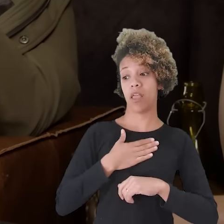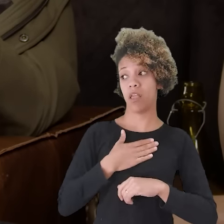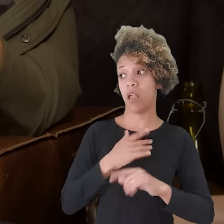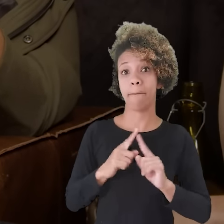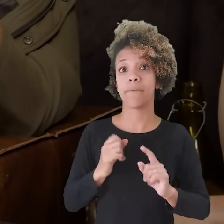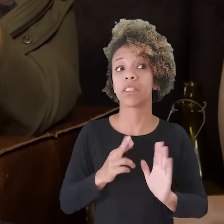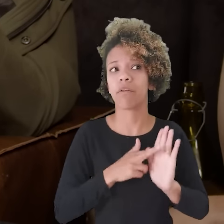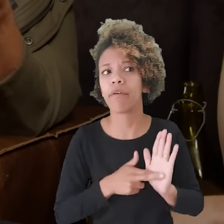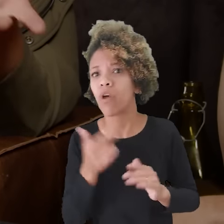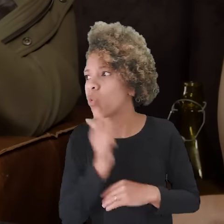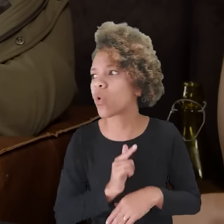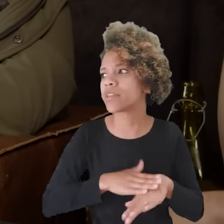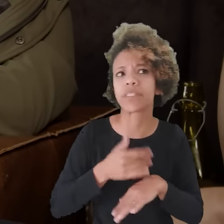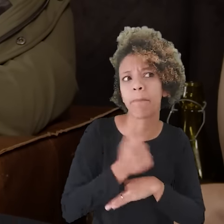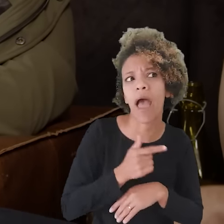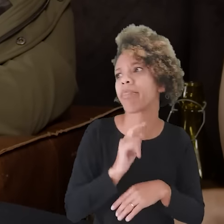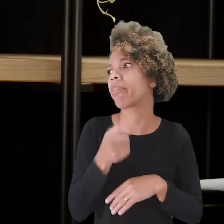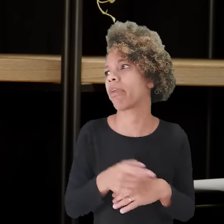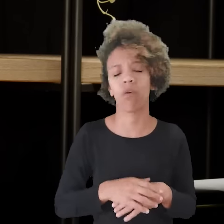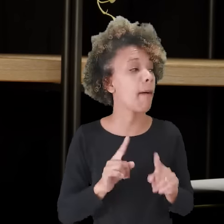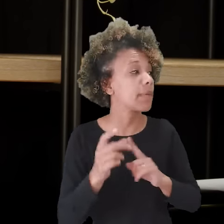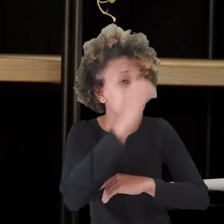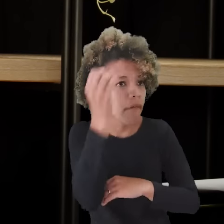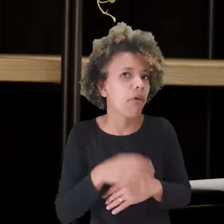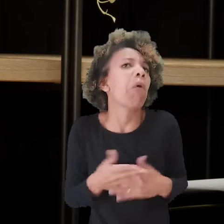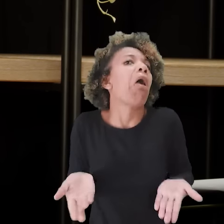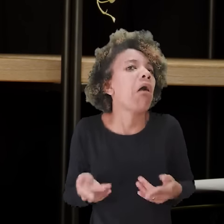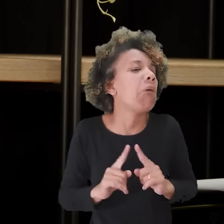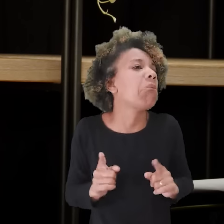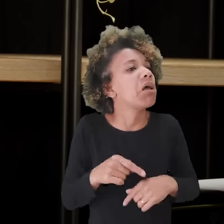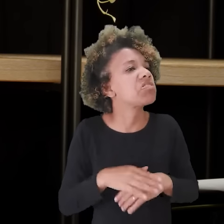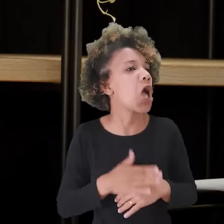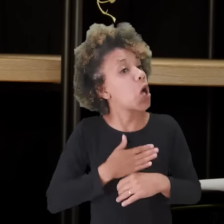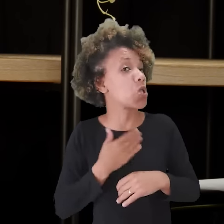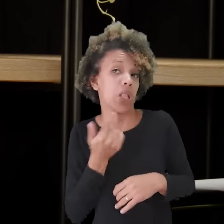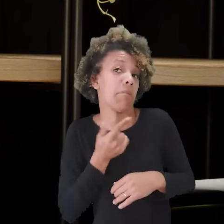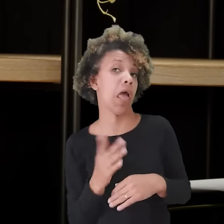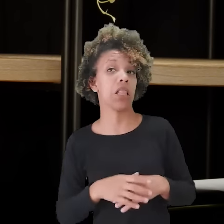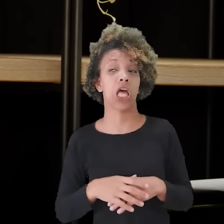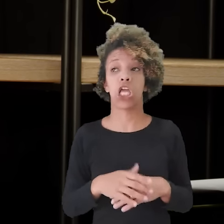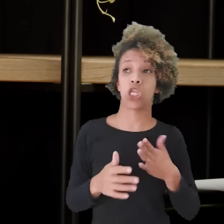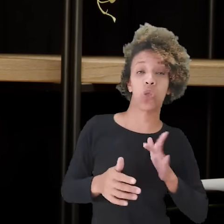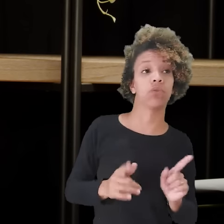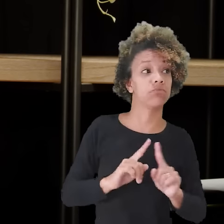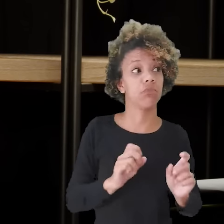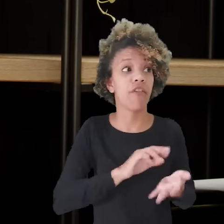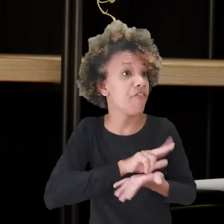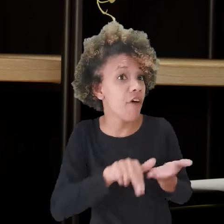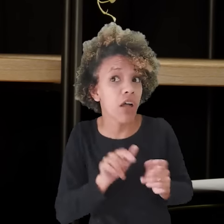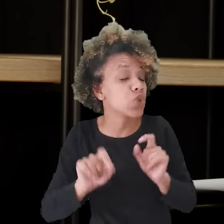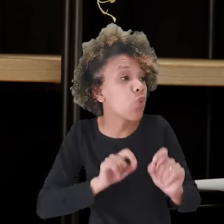meu limite aqui no limite de todo mundo aí não consegue fazer nenhuma piada e as pessoas são meio ignorante assim ué mas você gostou daquela piada e não gostou